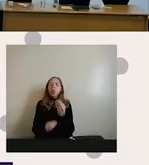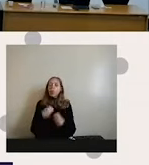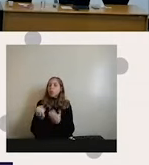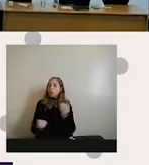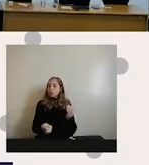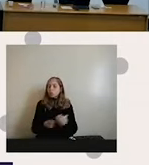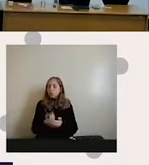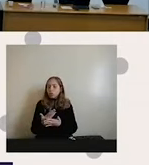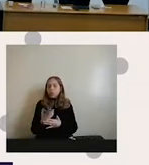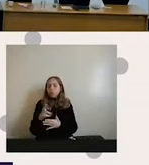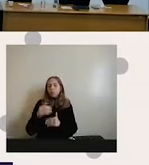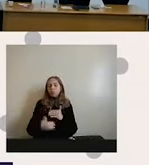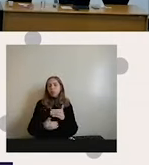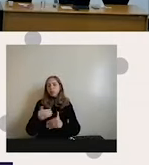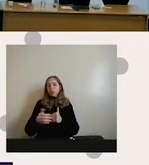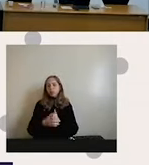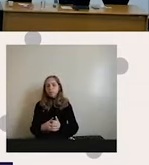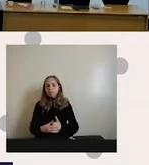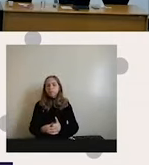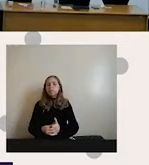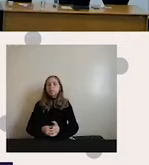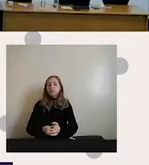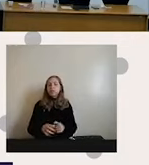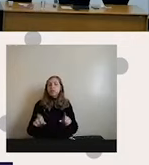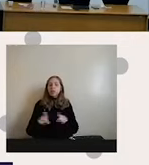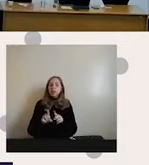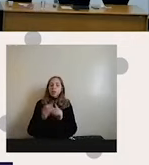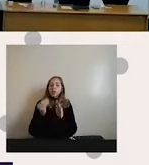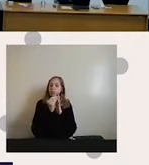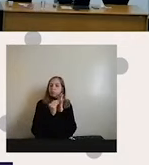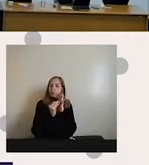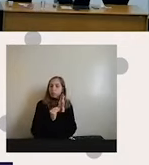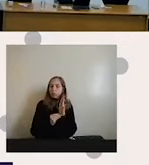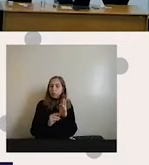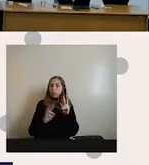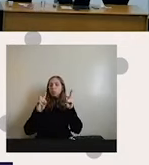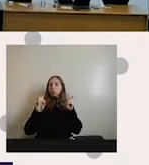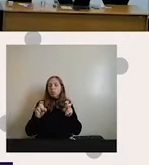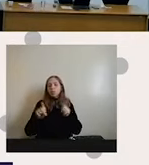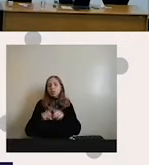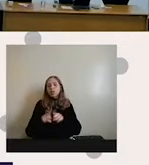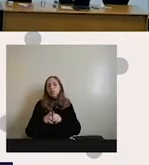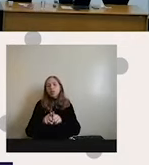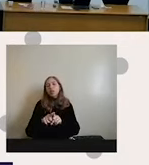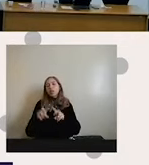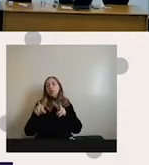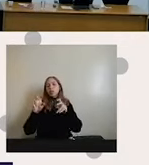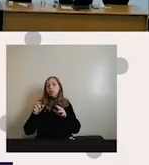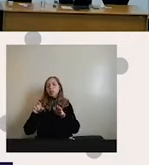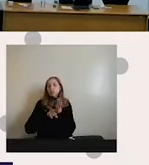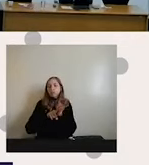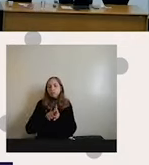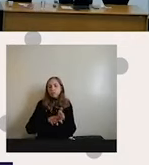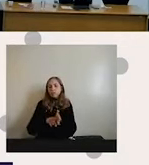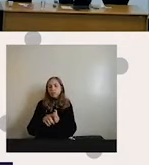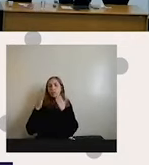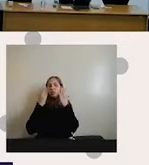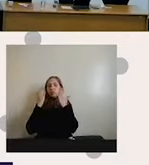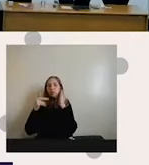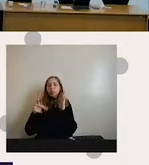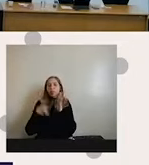processo. E faço um preenchimento de lacunas restantes com exames psicológicos aí próprios, né, da minha